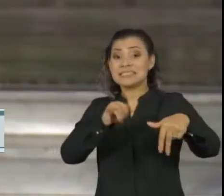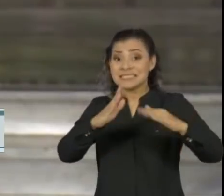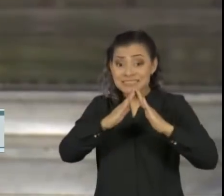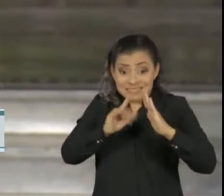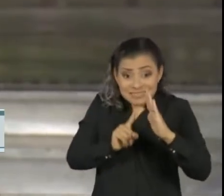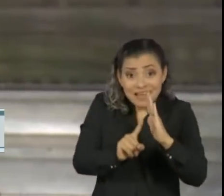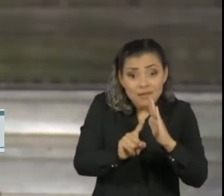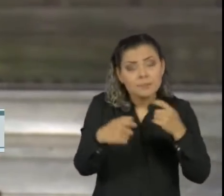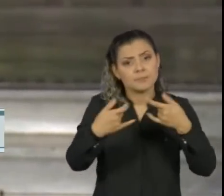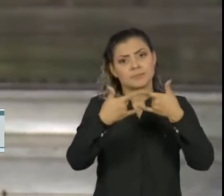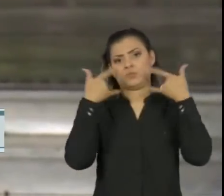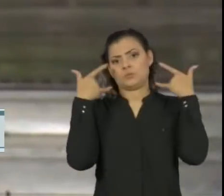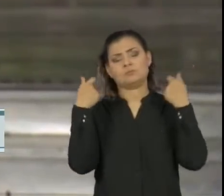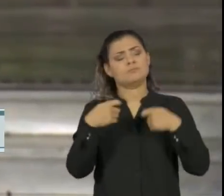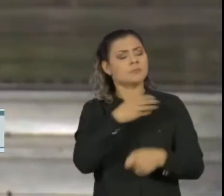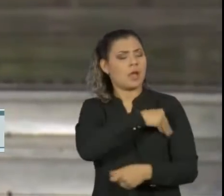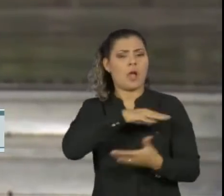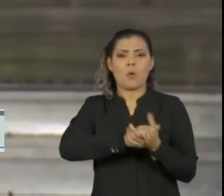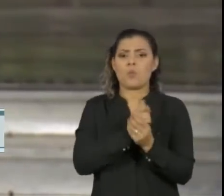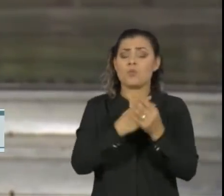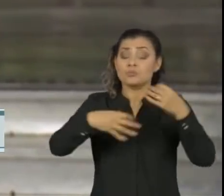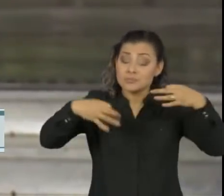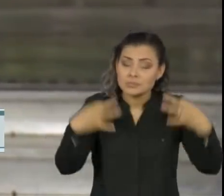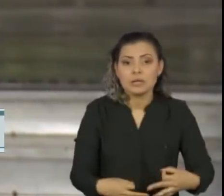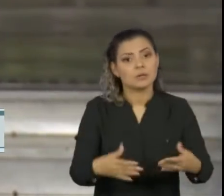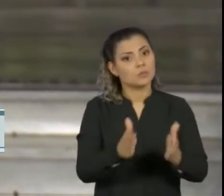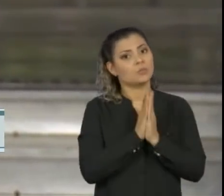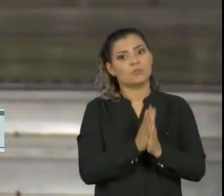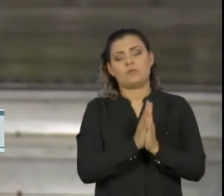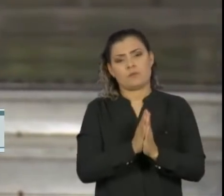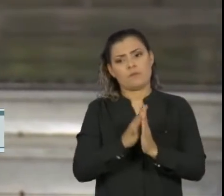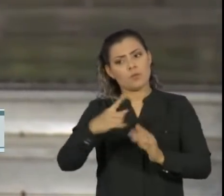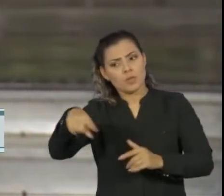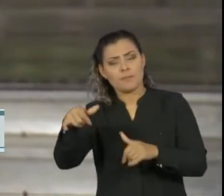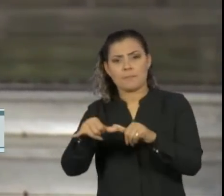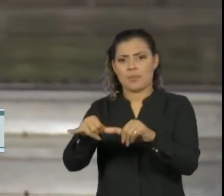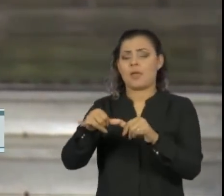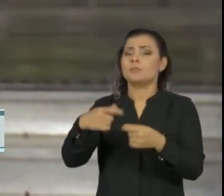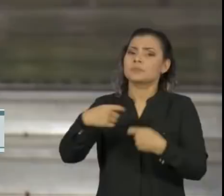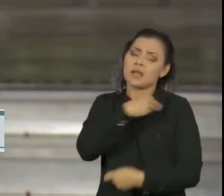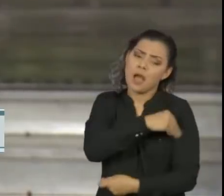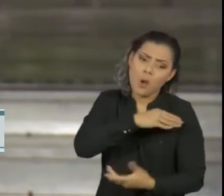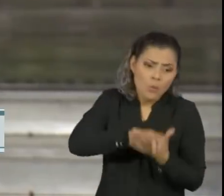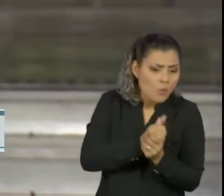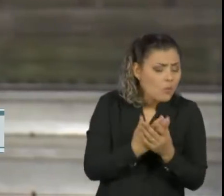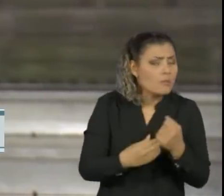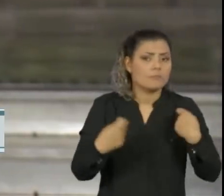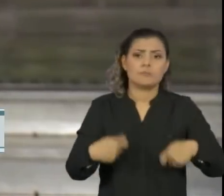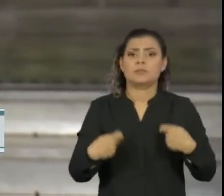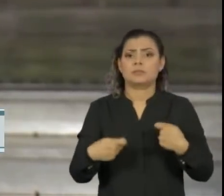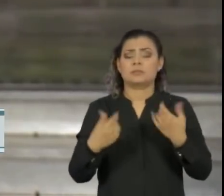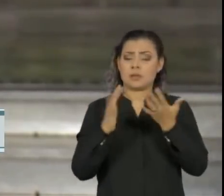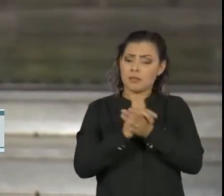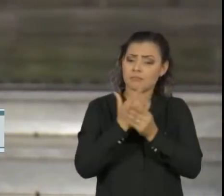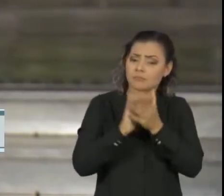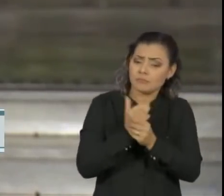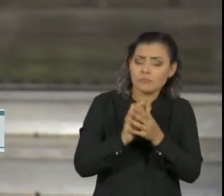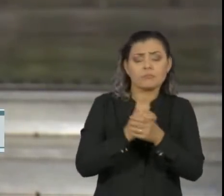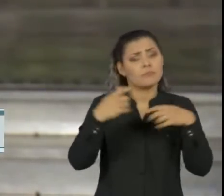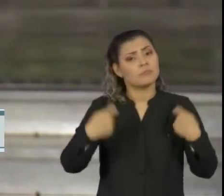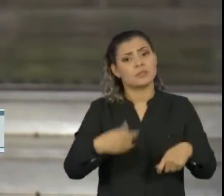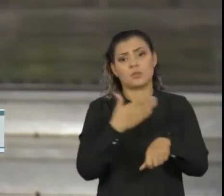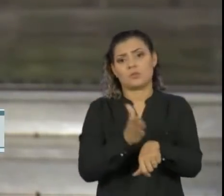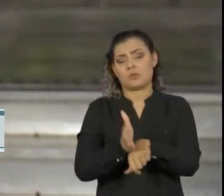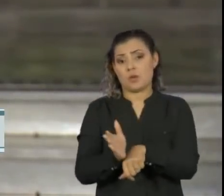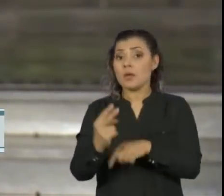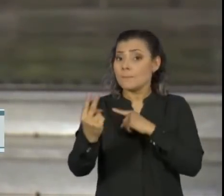sair, usem máscaras e usem de forma adequada. E usem álcool gel ou lavem as suas mãos com